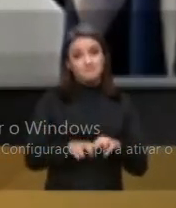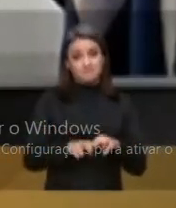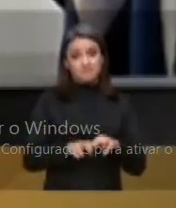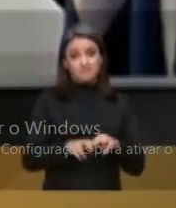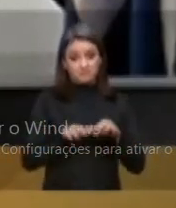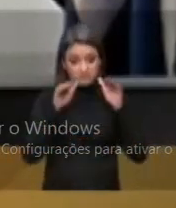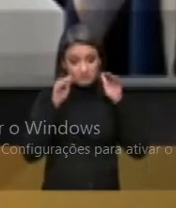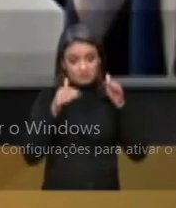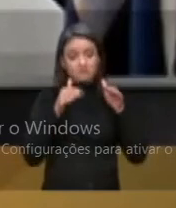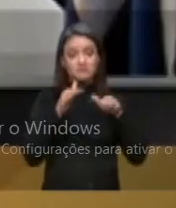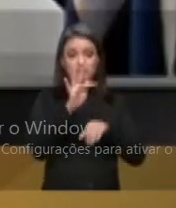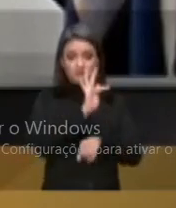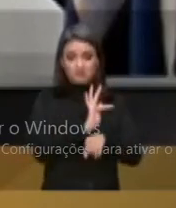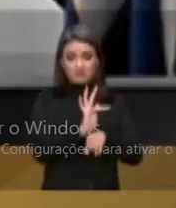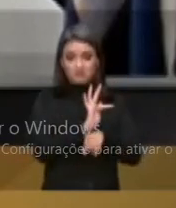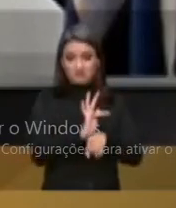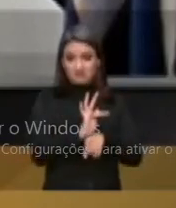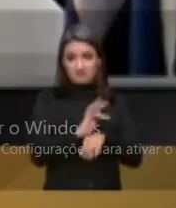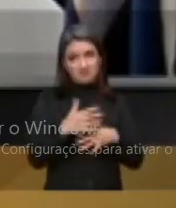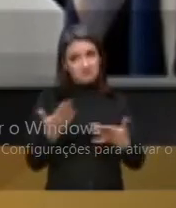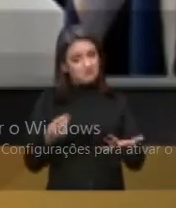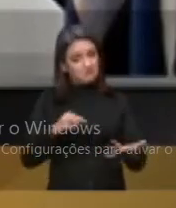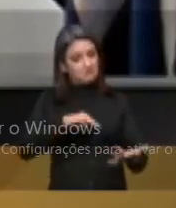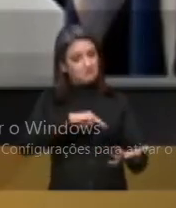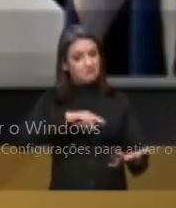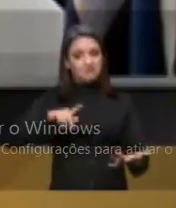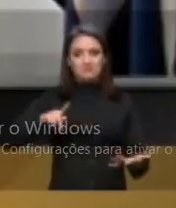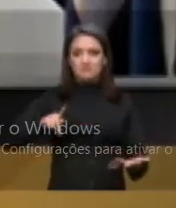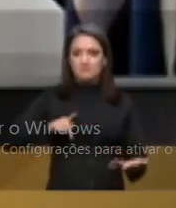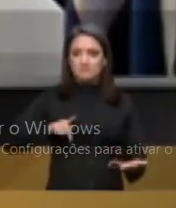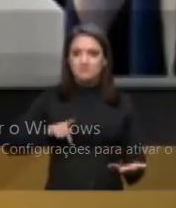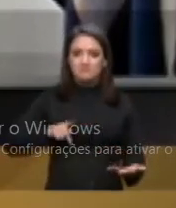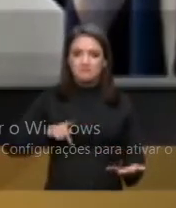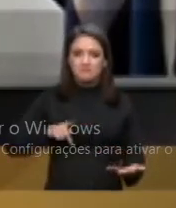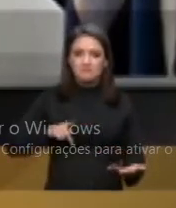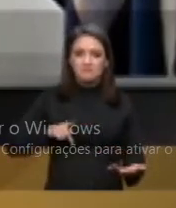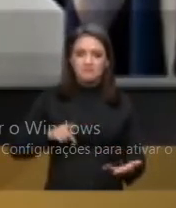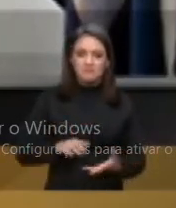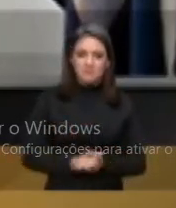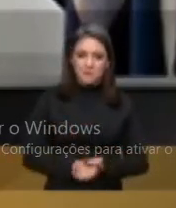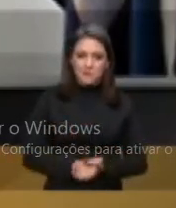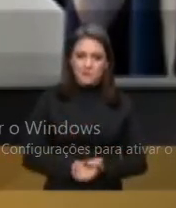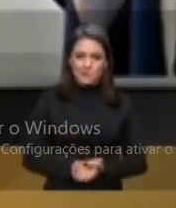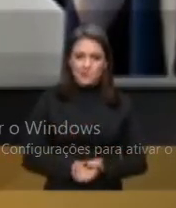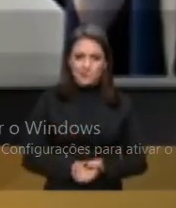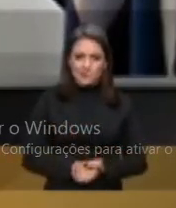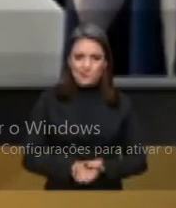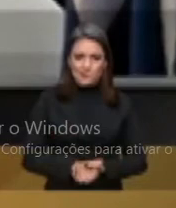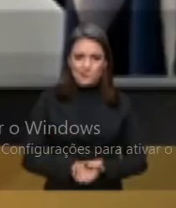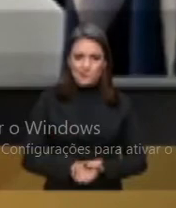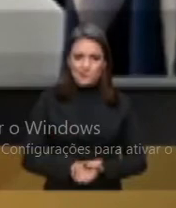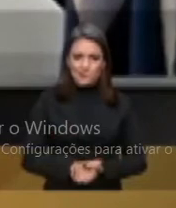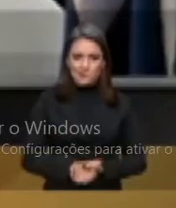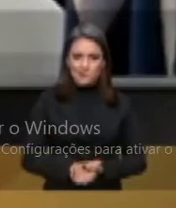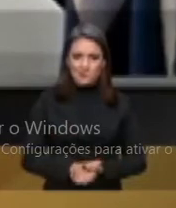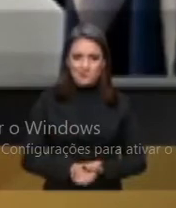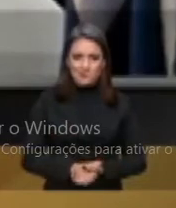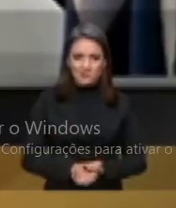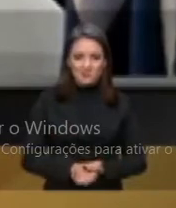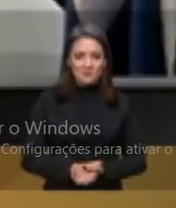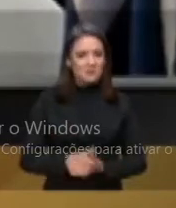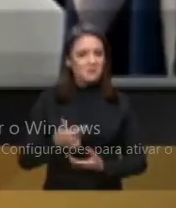vista formal, não se afigura para o Ministério Público, nesta sentada,